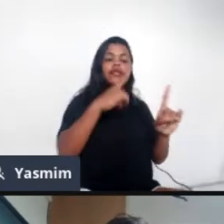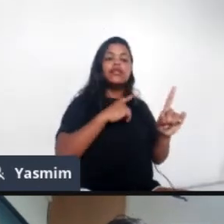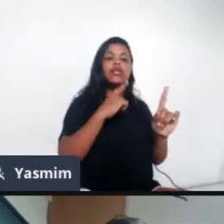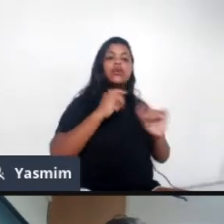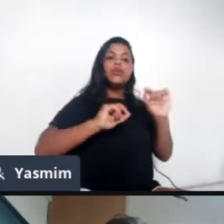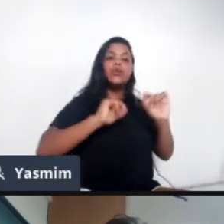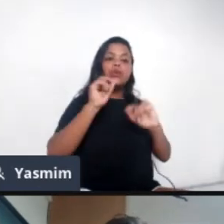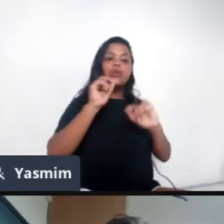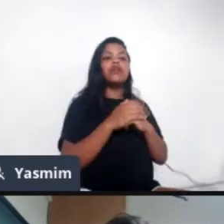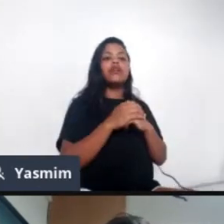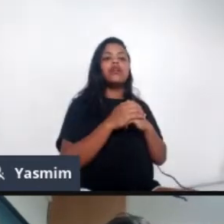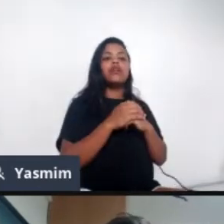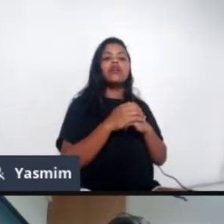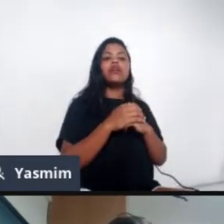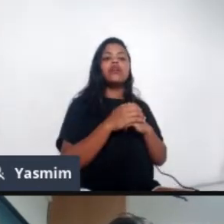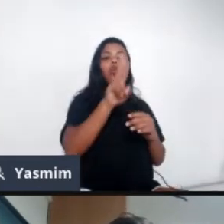uma atuação